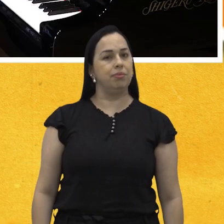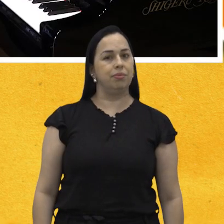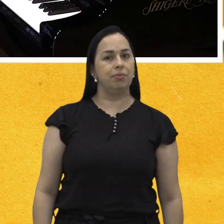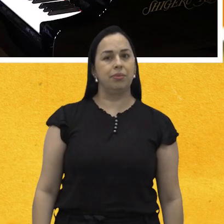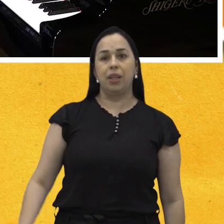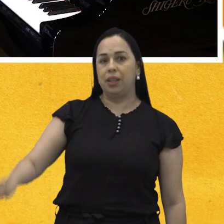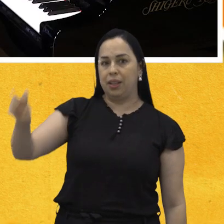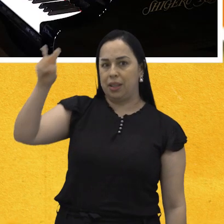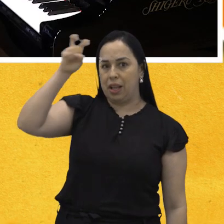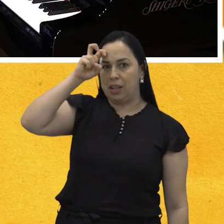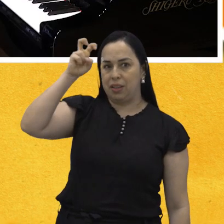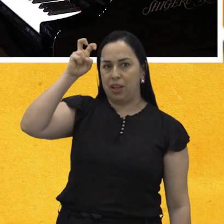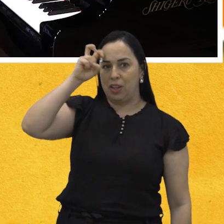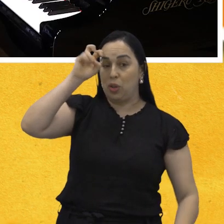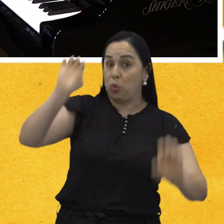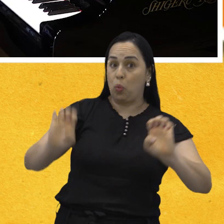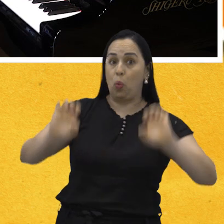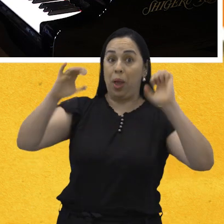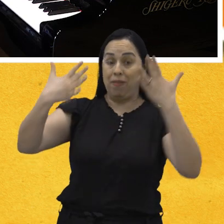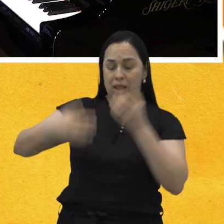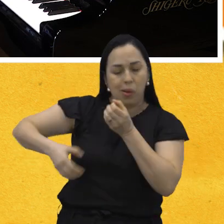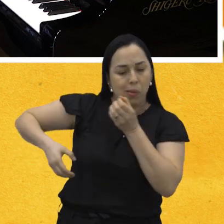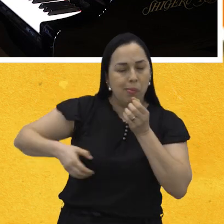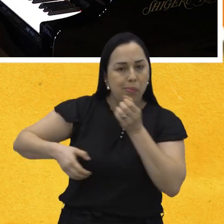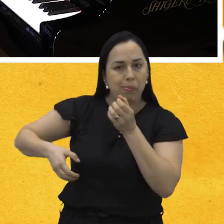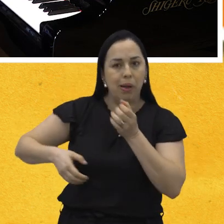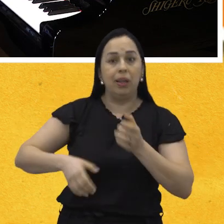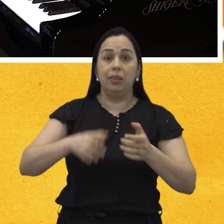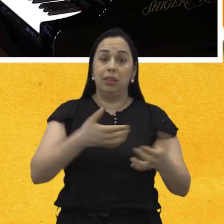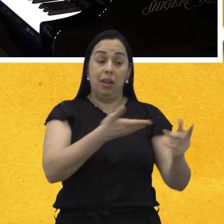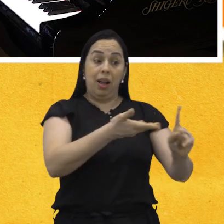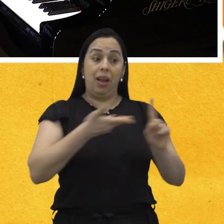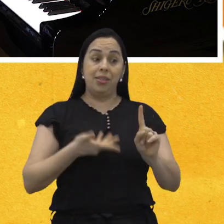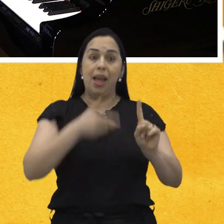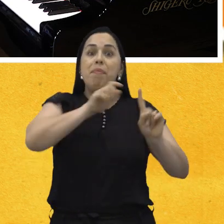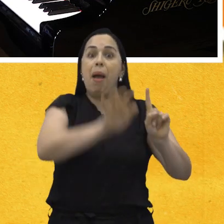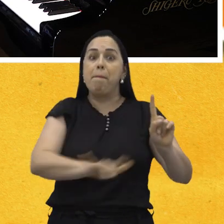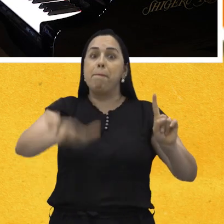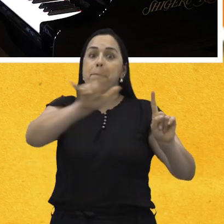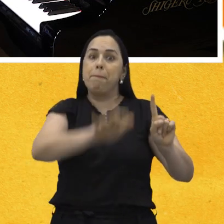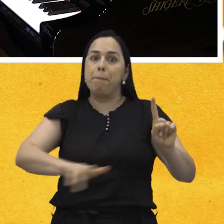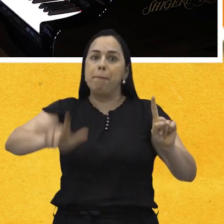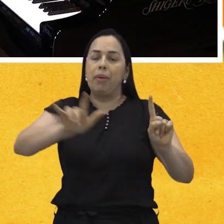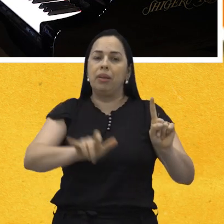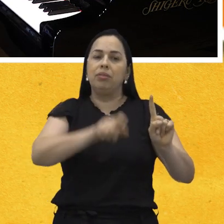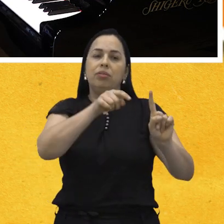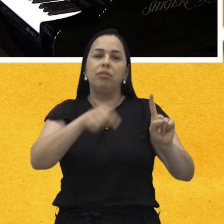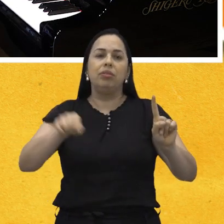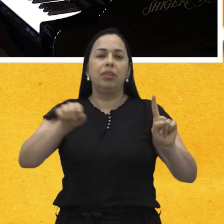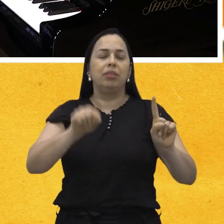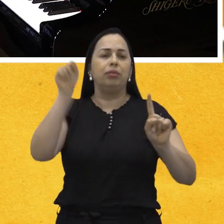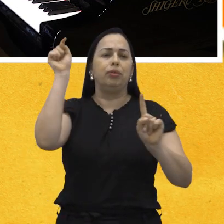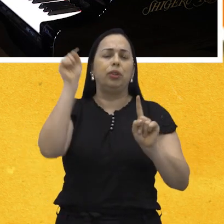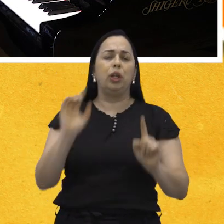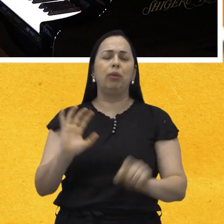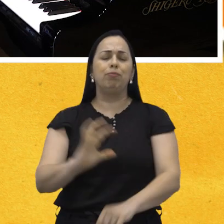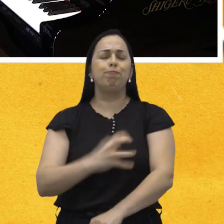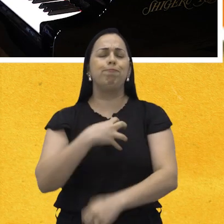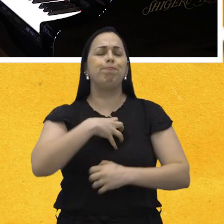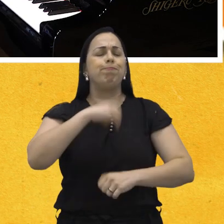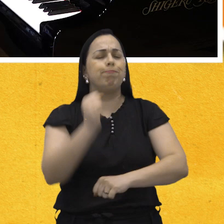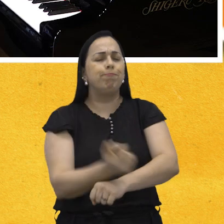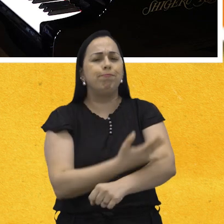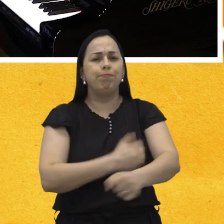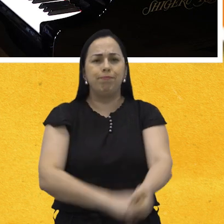Nesta quinta-feira, o Festival Jazz no Vale recebe a pianista Silvia Góes em um concerto carregado de emoção.